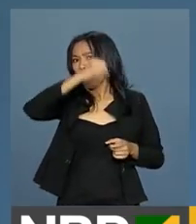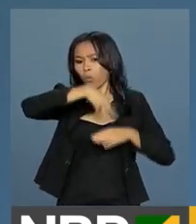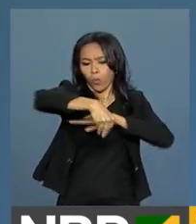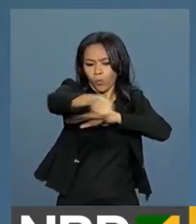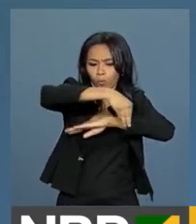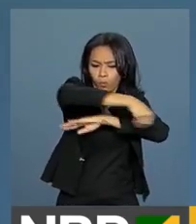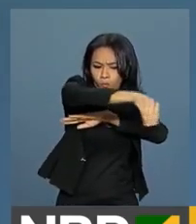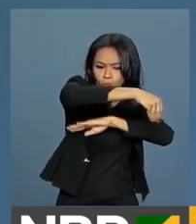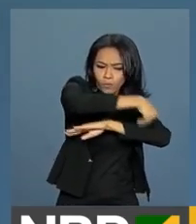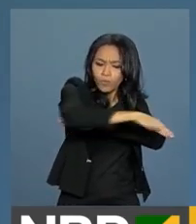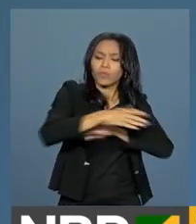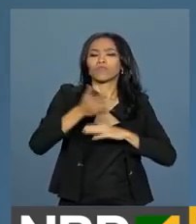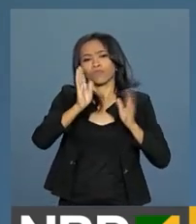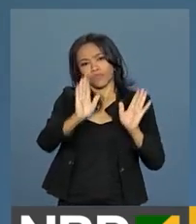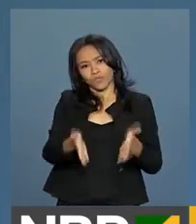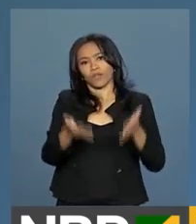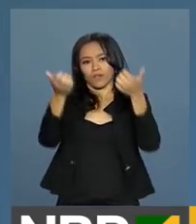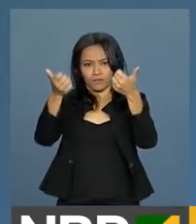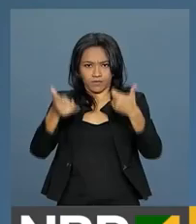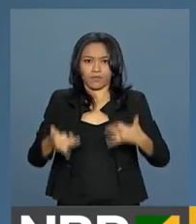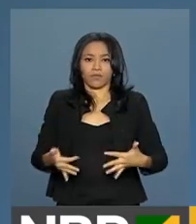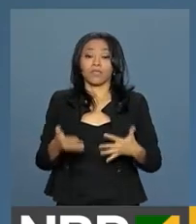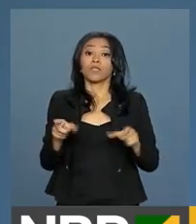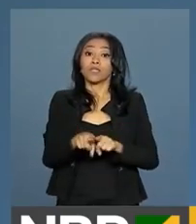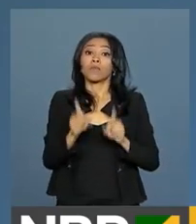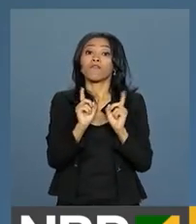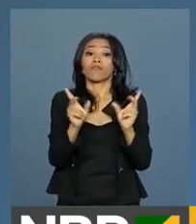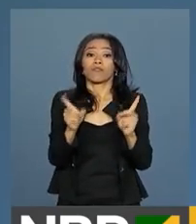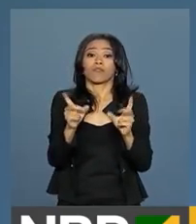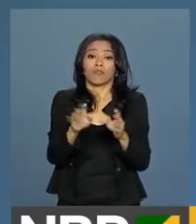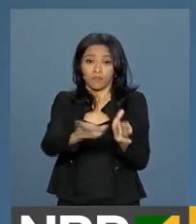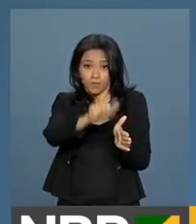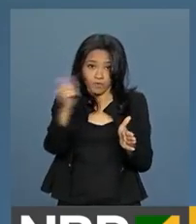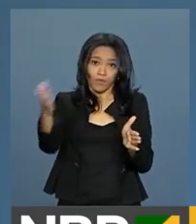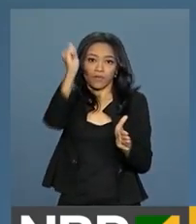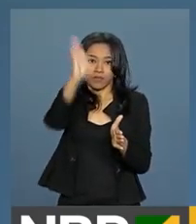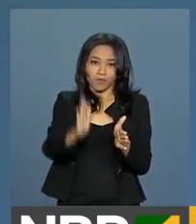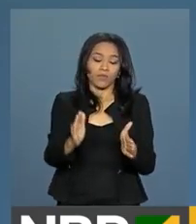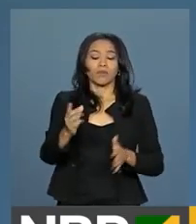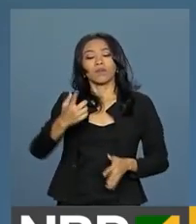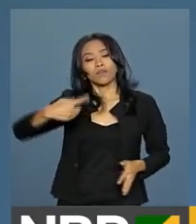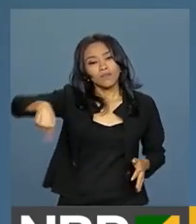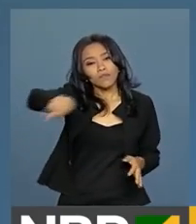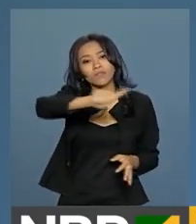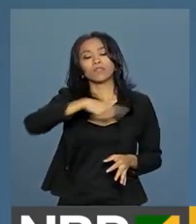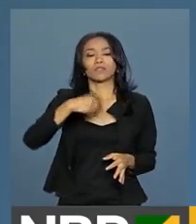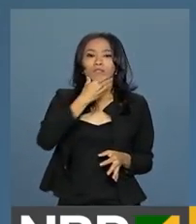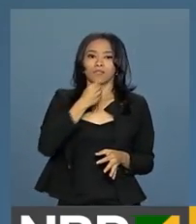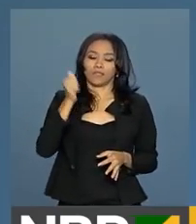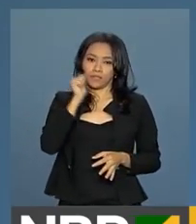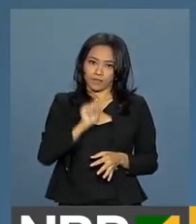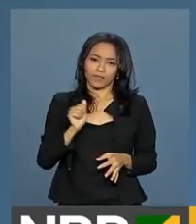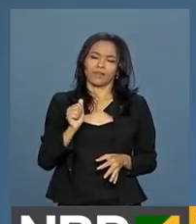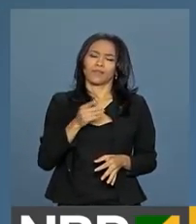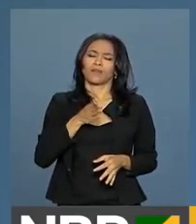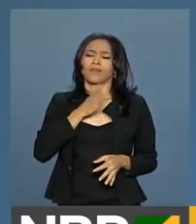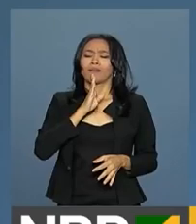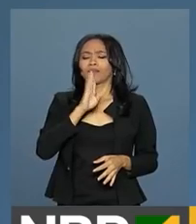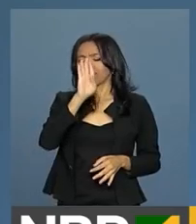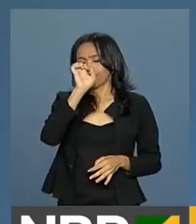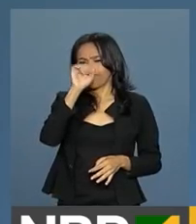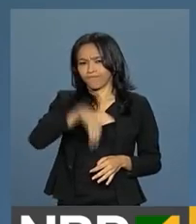imagem no comércio exterior os senhores e as senhoras conhece esses